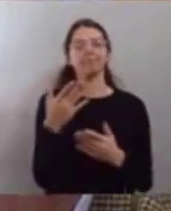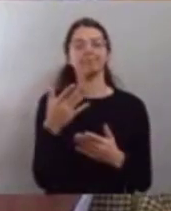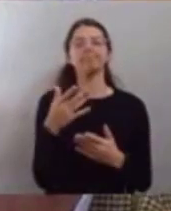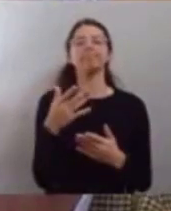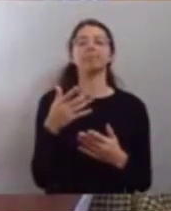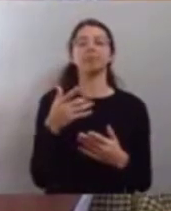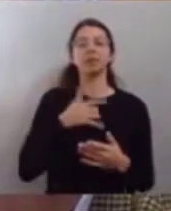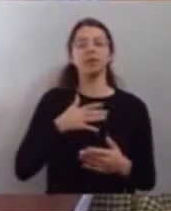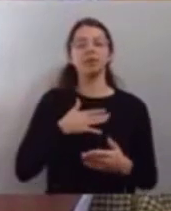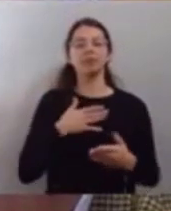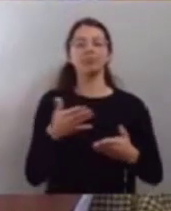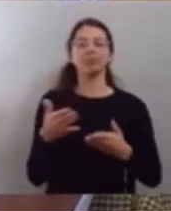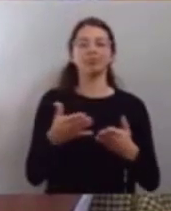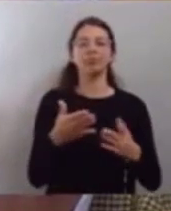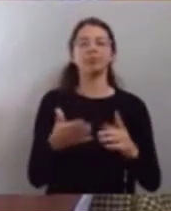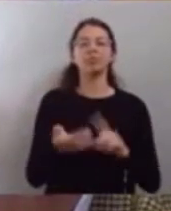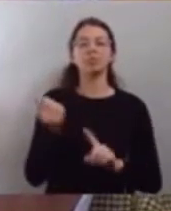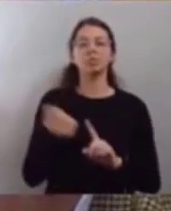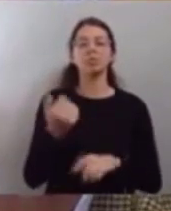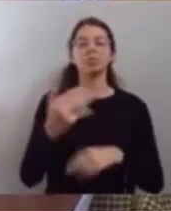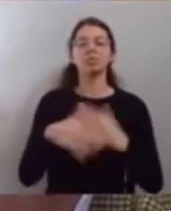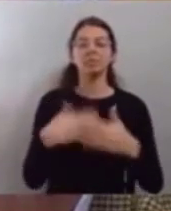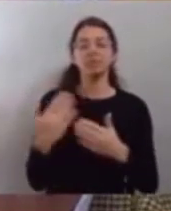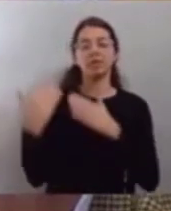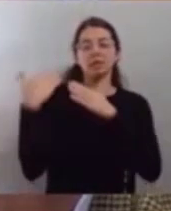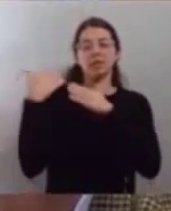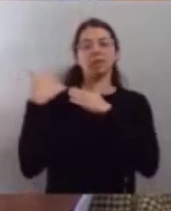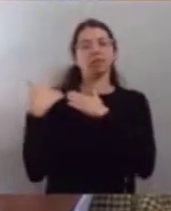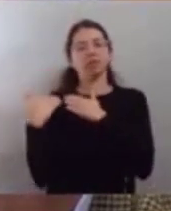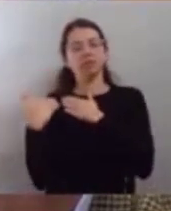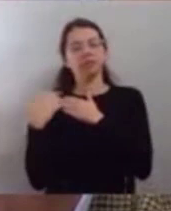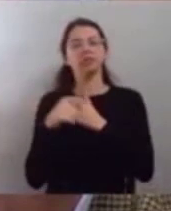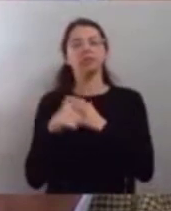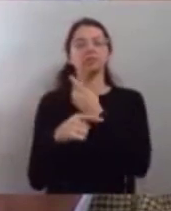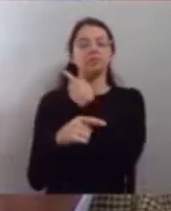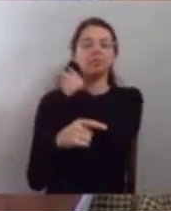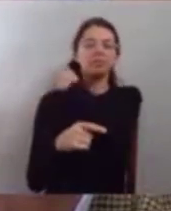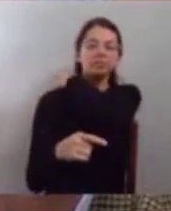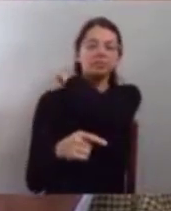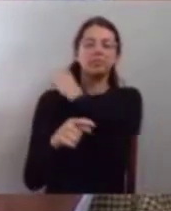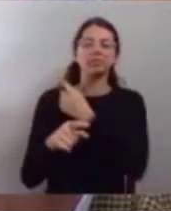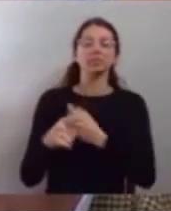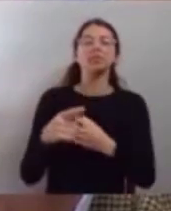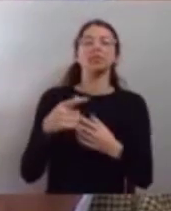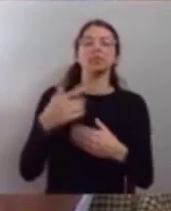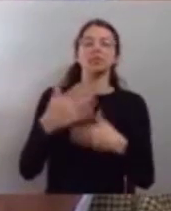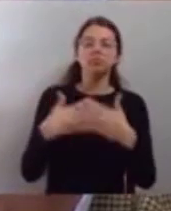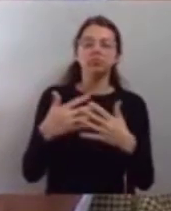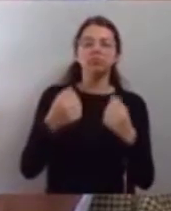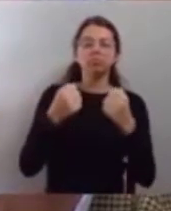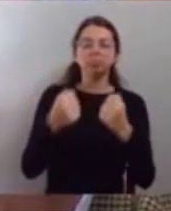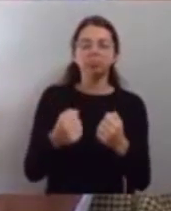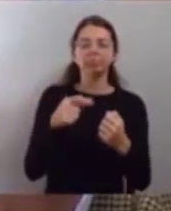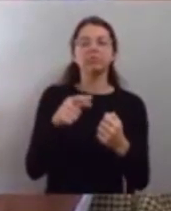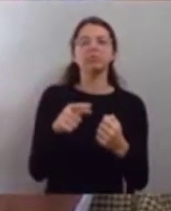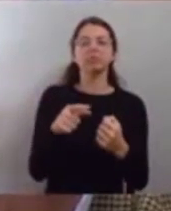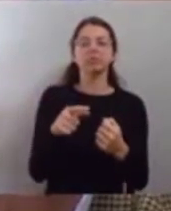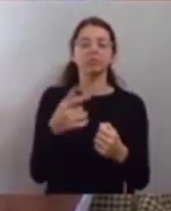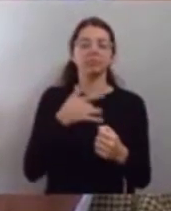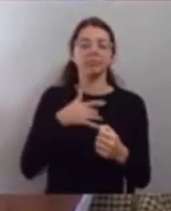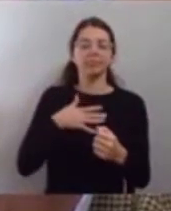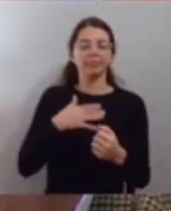empresa do município tendo vindo a aumentar sucessivamente o seu peso e responsabilidade na estrutura acionista e agora está em